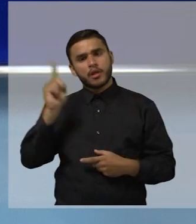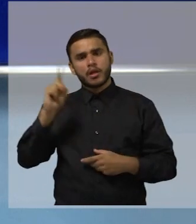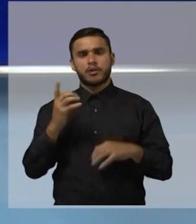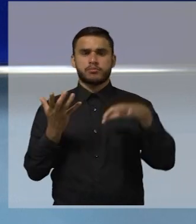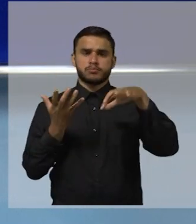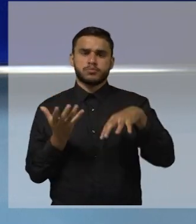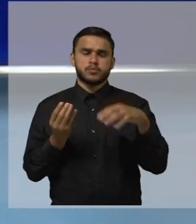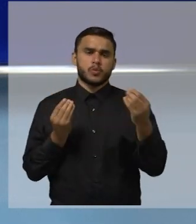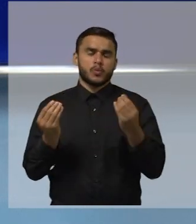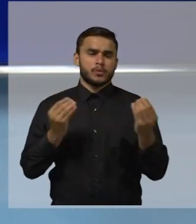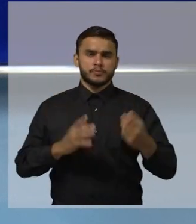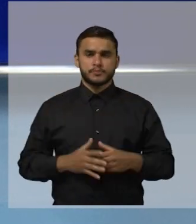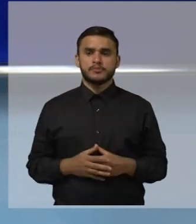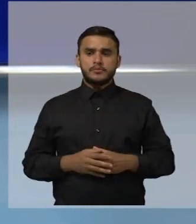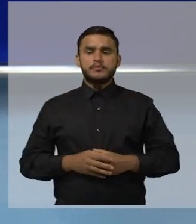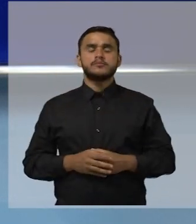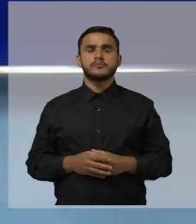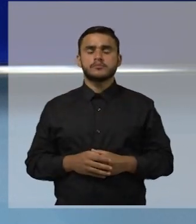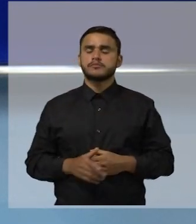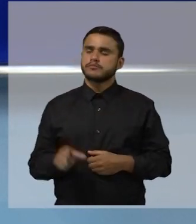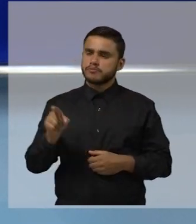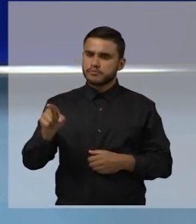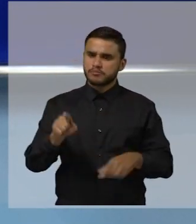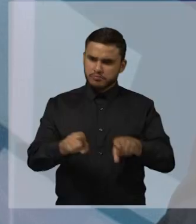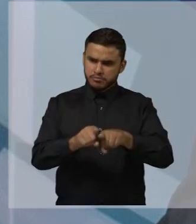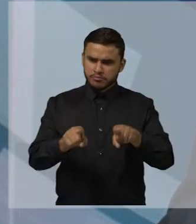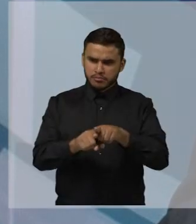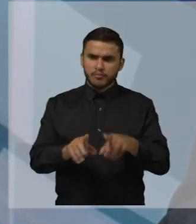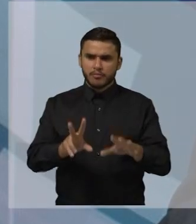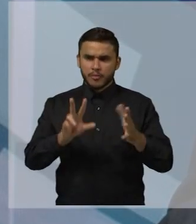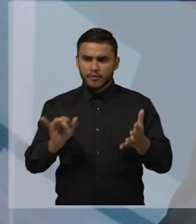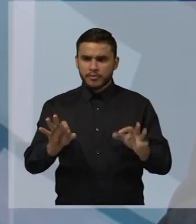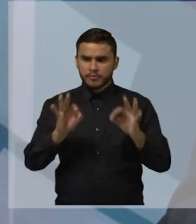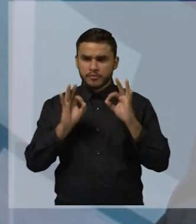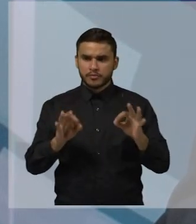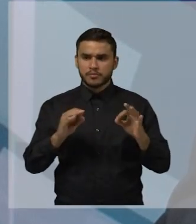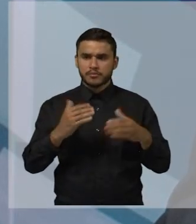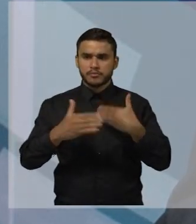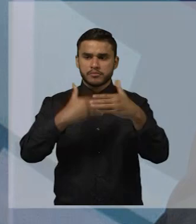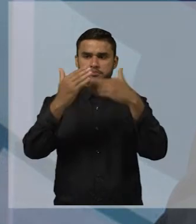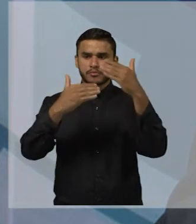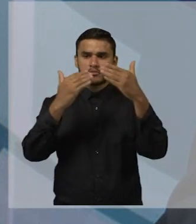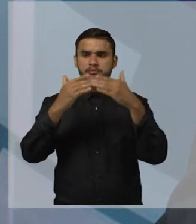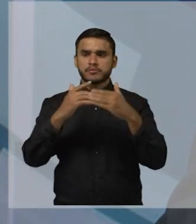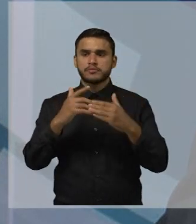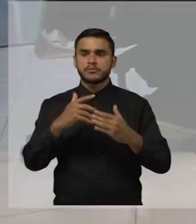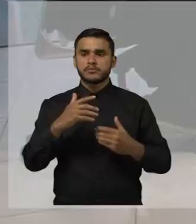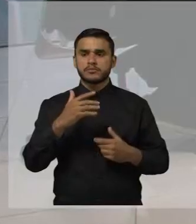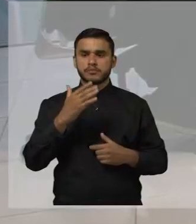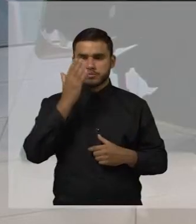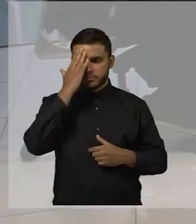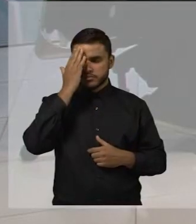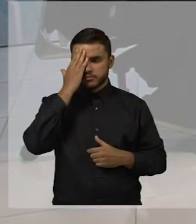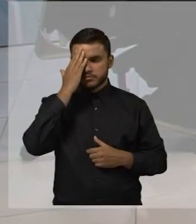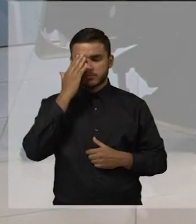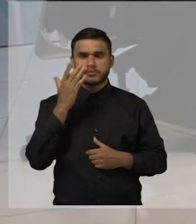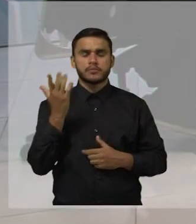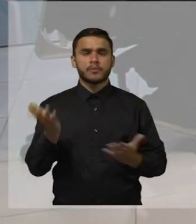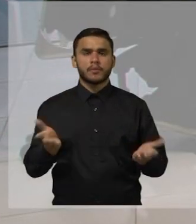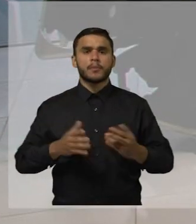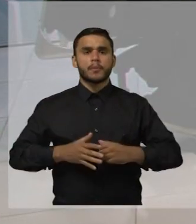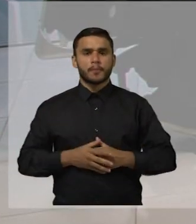você vislumbra? Teremos, efetivamente, agora uma política de desenvolvimento regional ou não? Até então não há